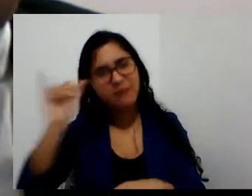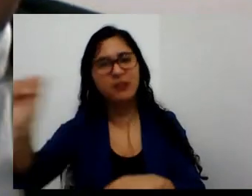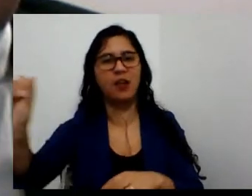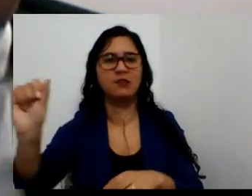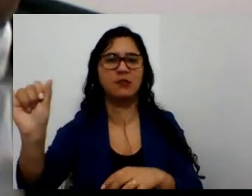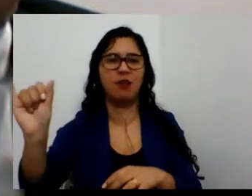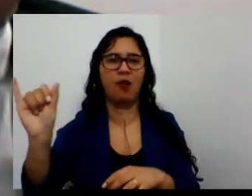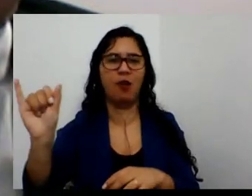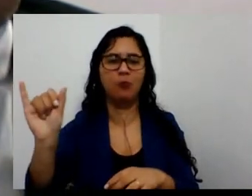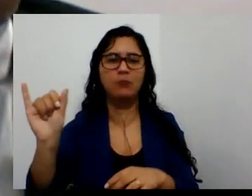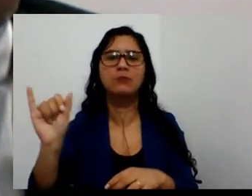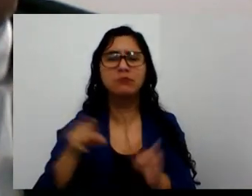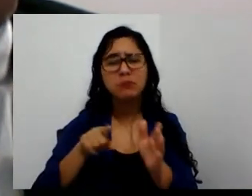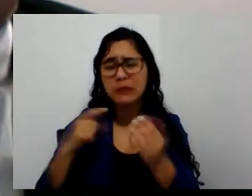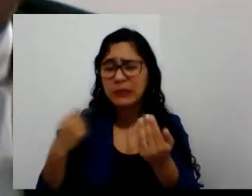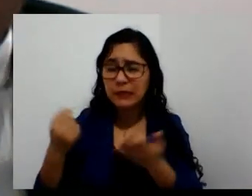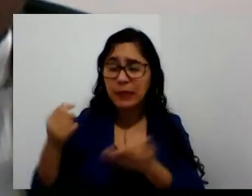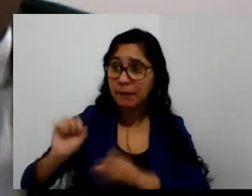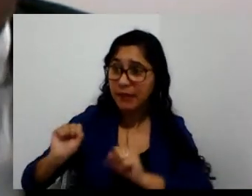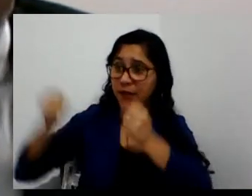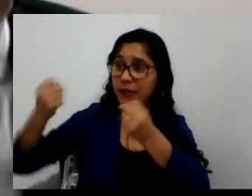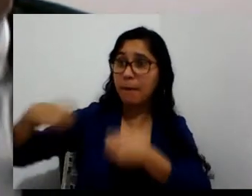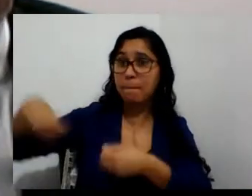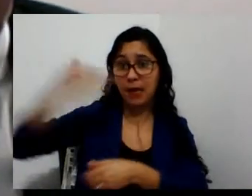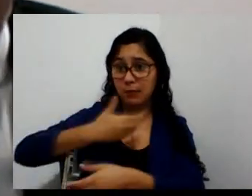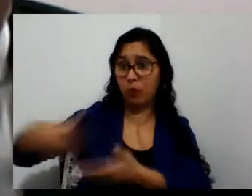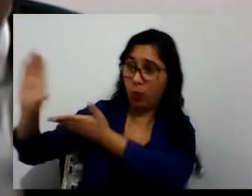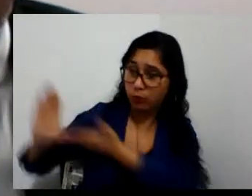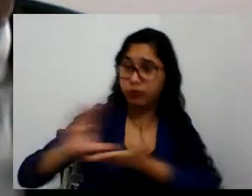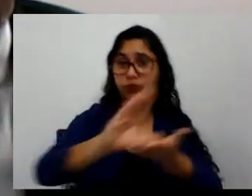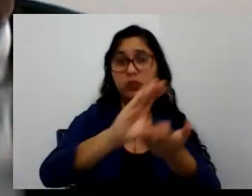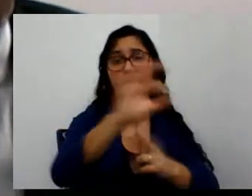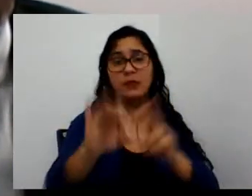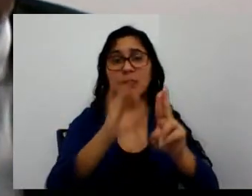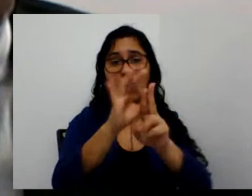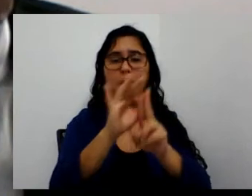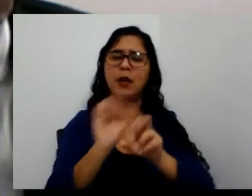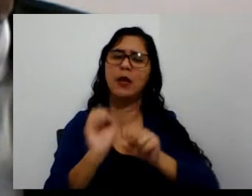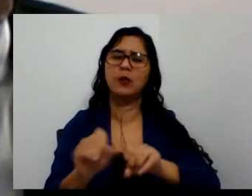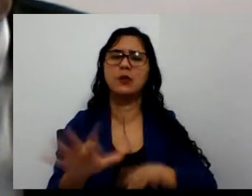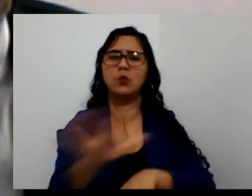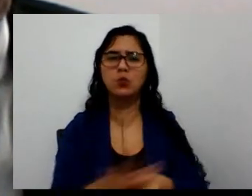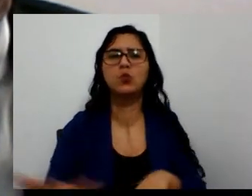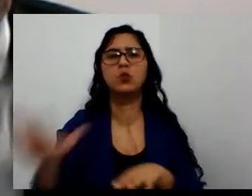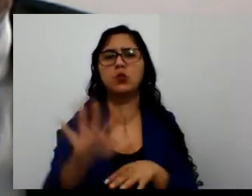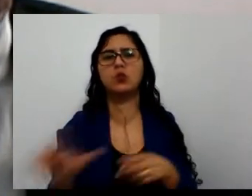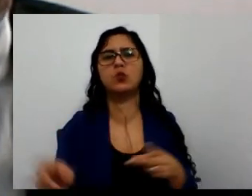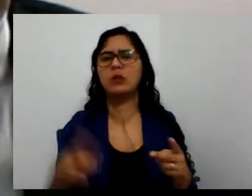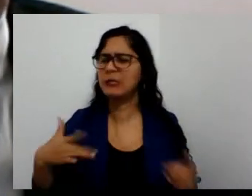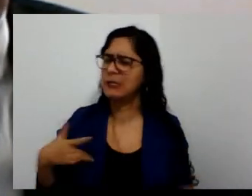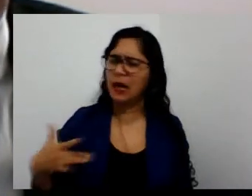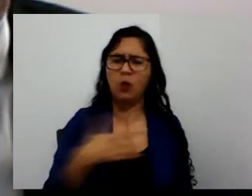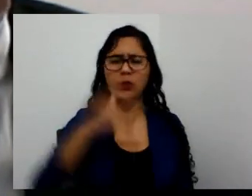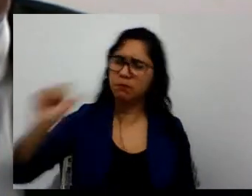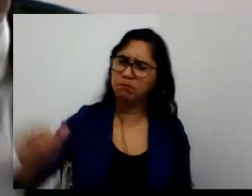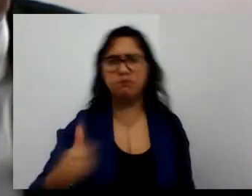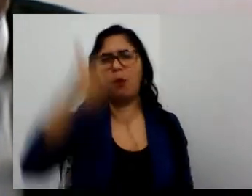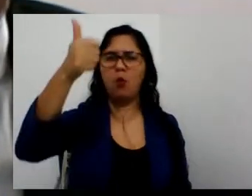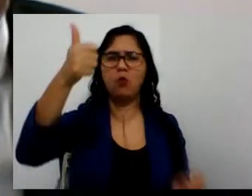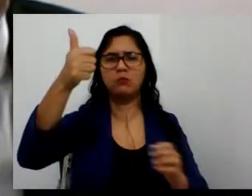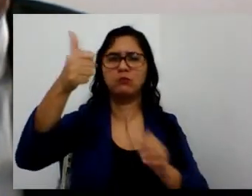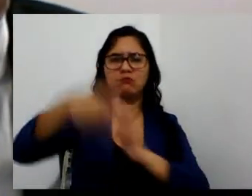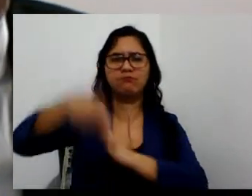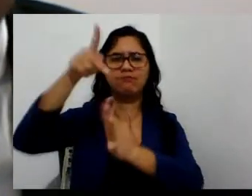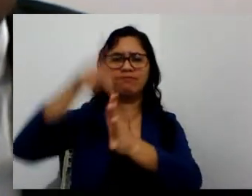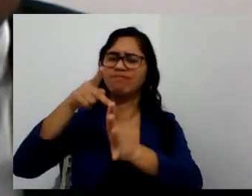defender maior investimento público na UFSCar, para a educação como um todo, saúde em primeiro lugar, sempre,